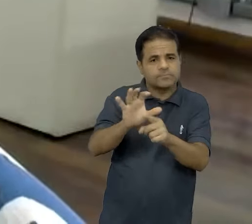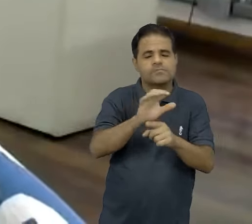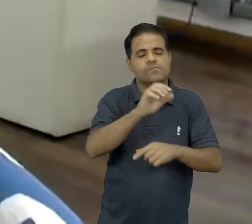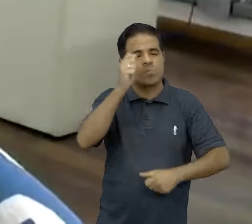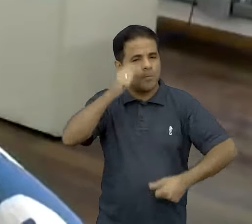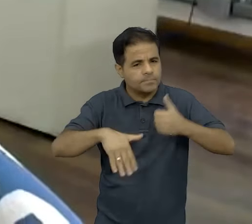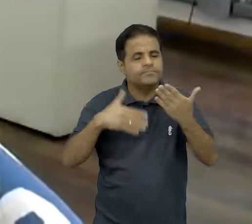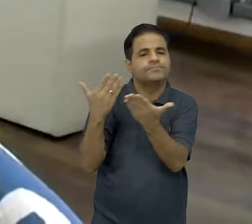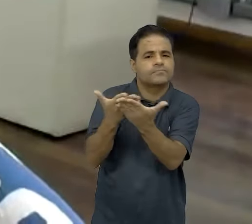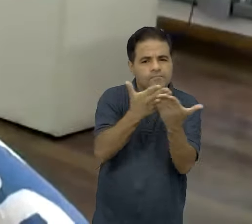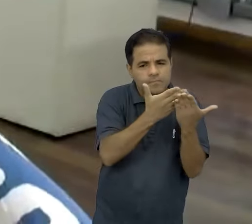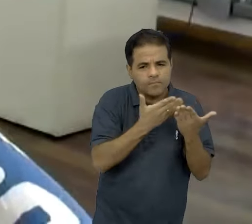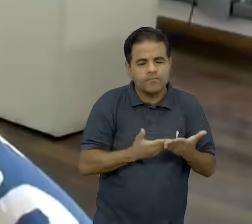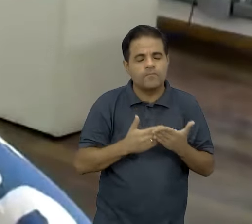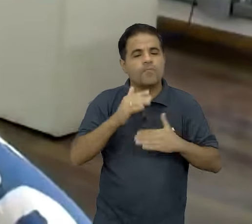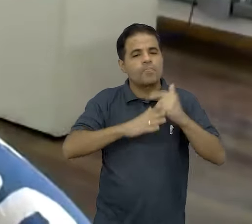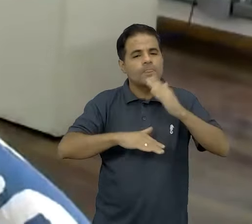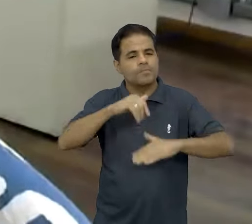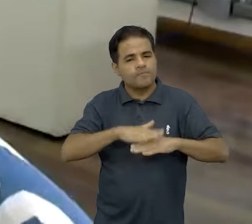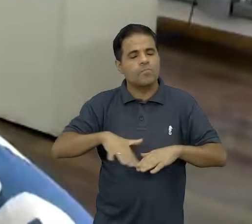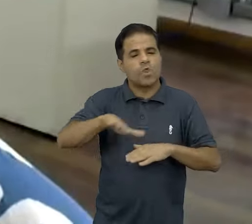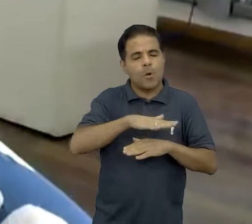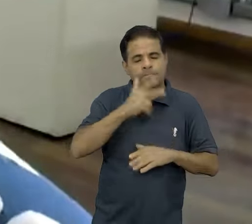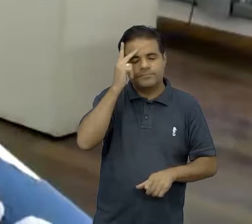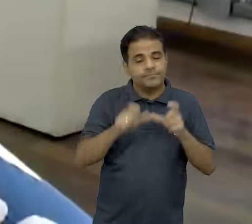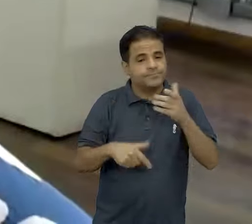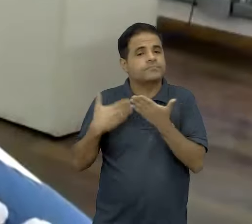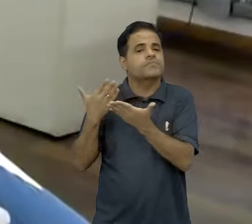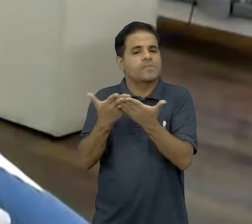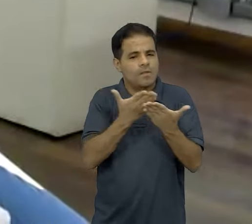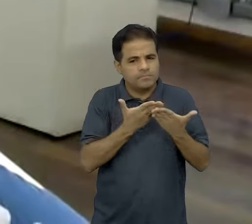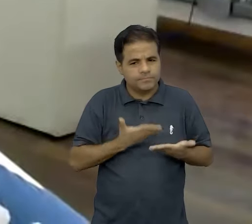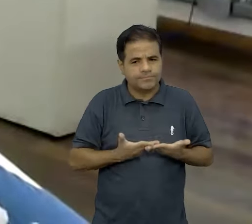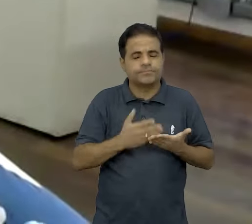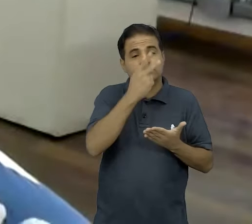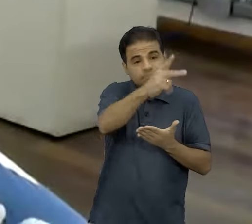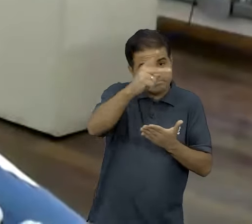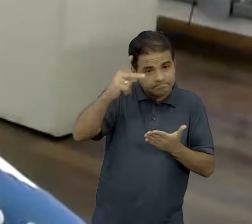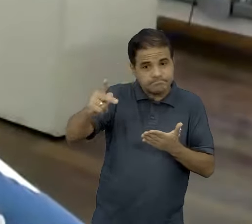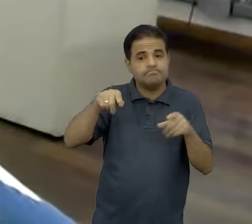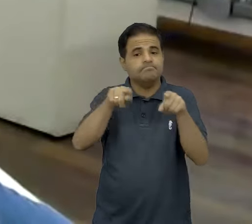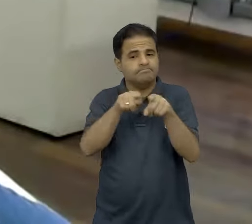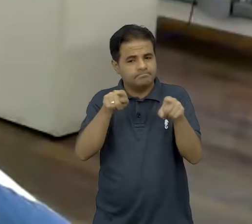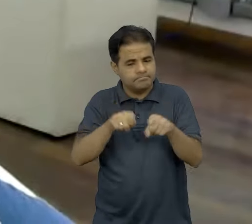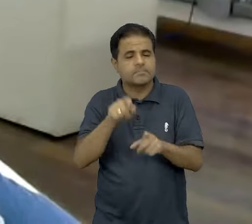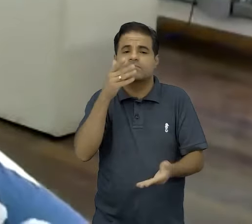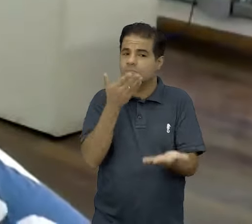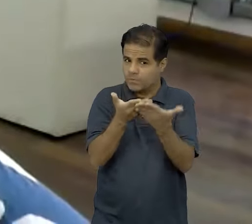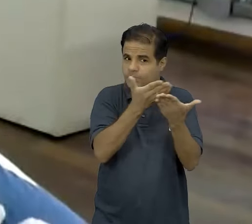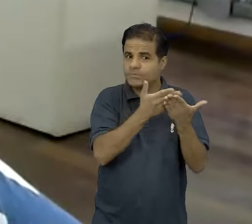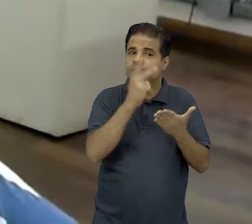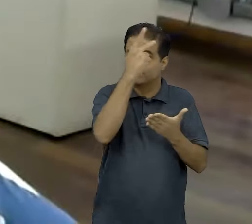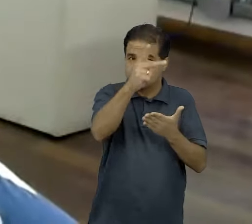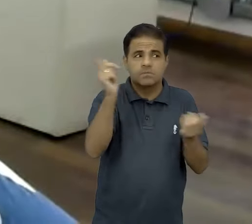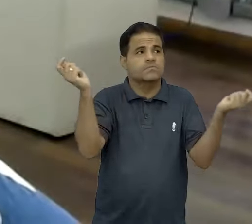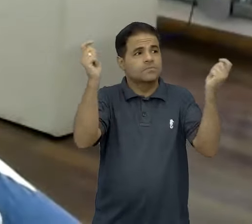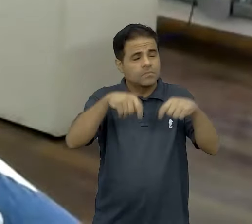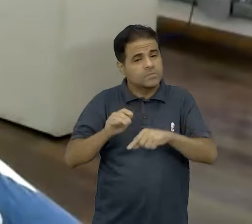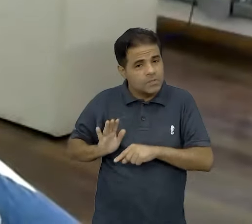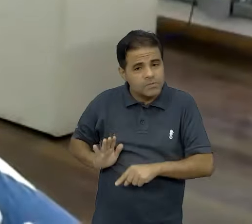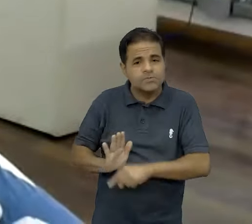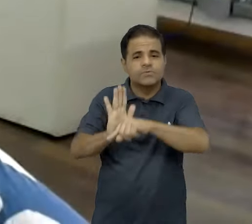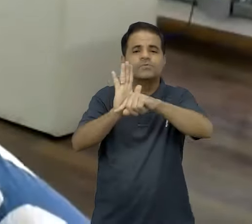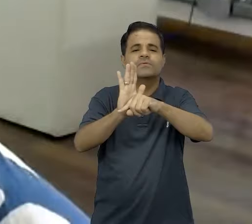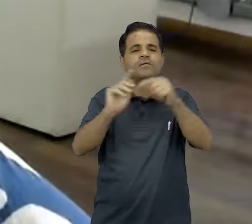com os estudantes, com vistas de que os estudos deles, né, e os estudos de vocês possam